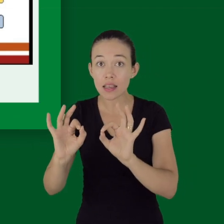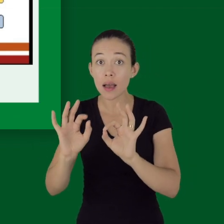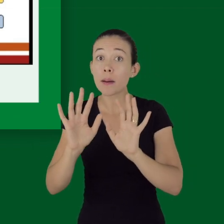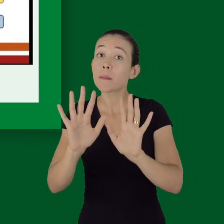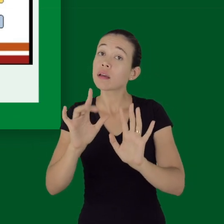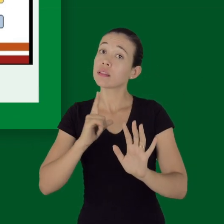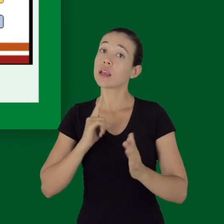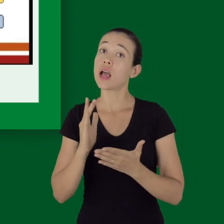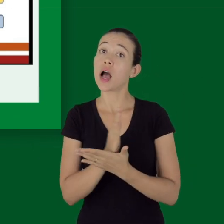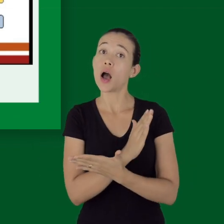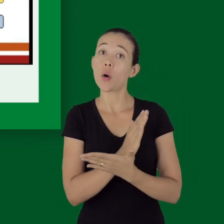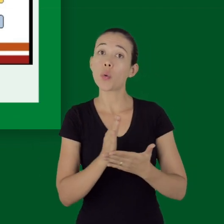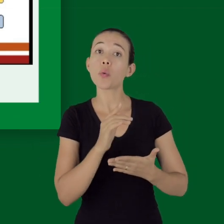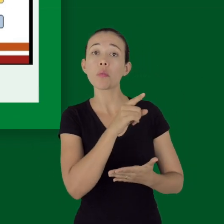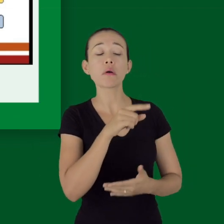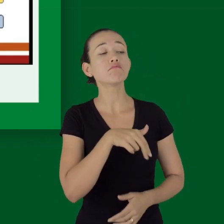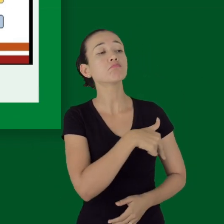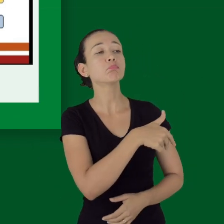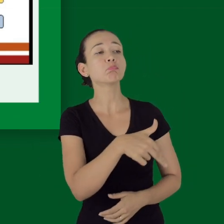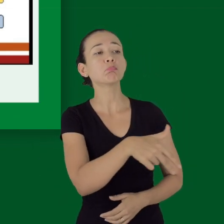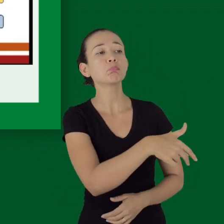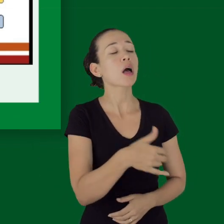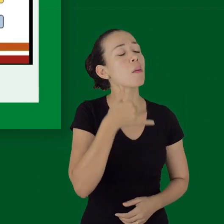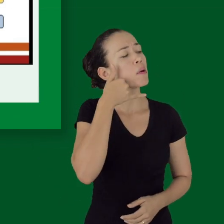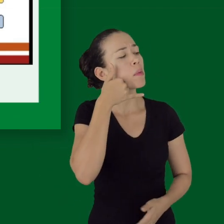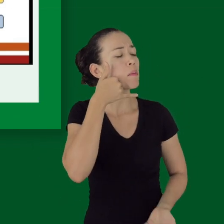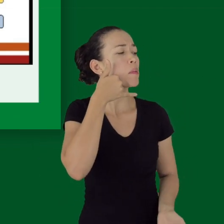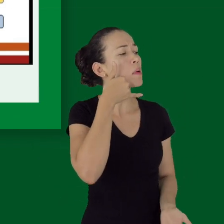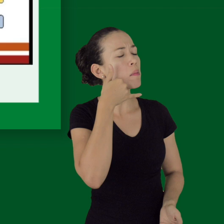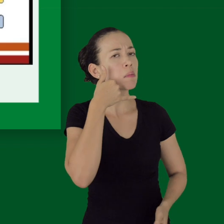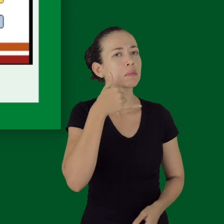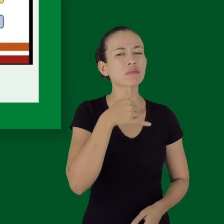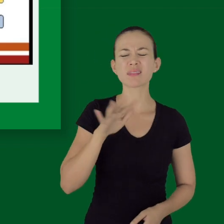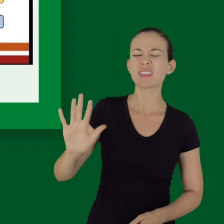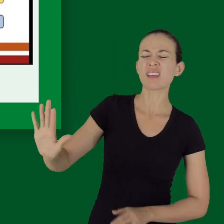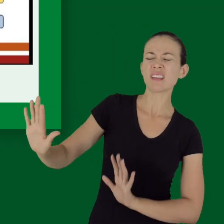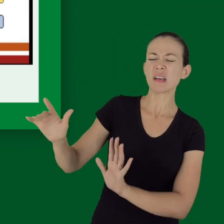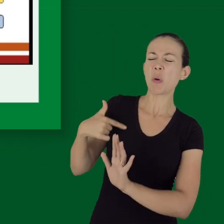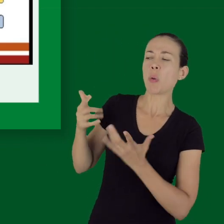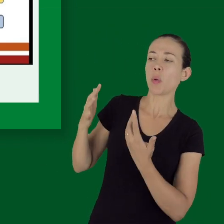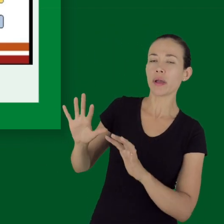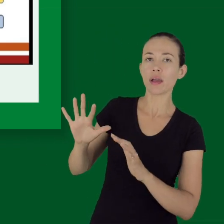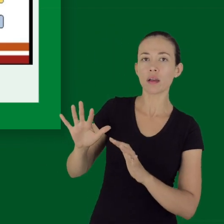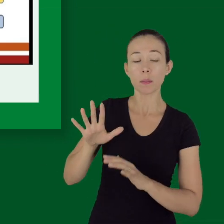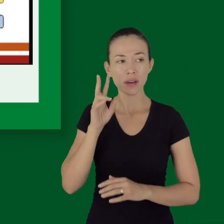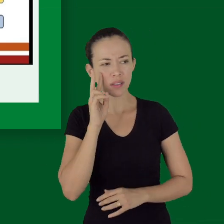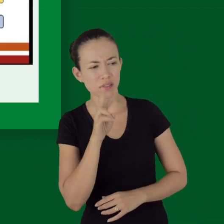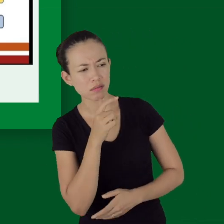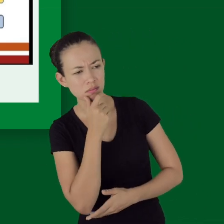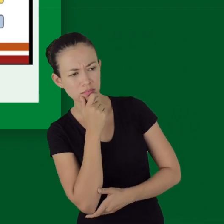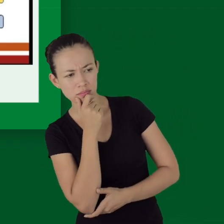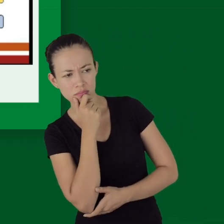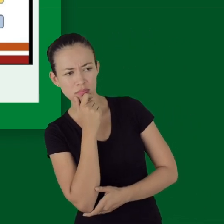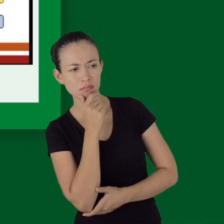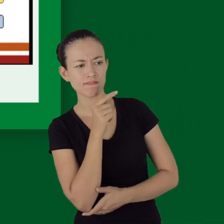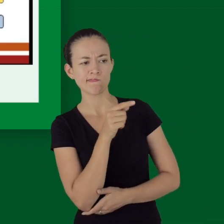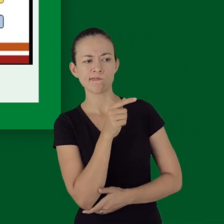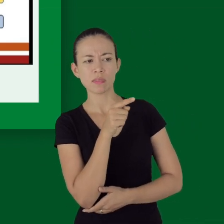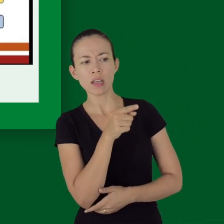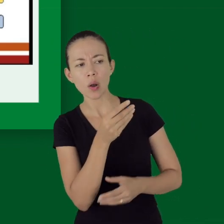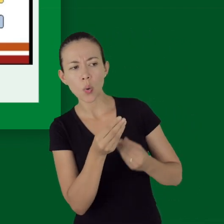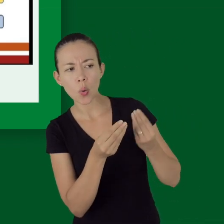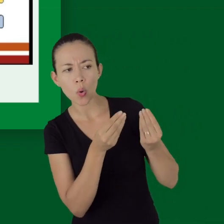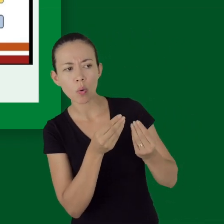o carro. Está lá no celular, conversando com o problema. Mas ele tem um mecanismo significativo de trauma.